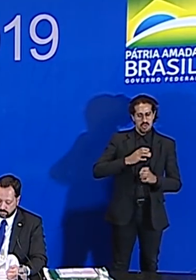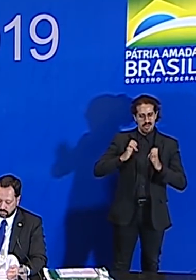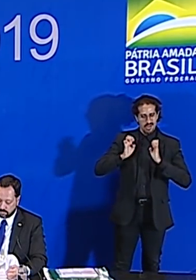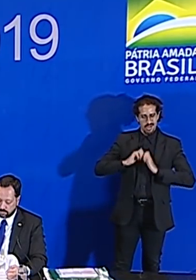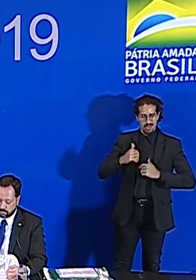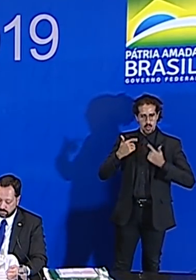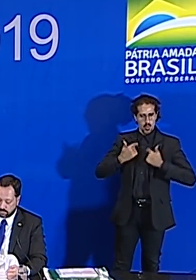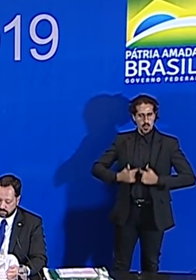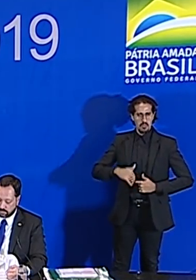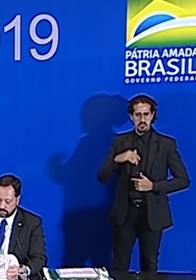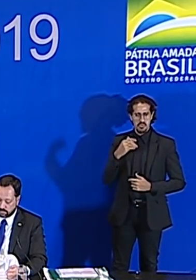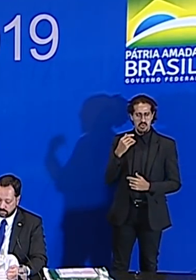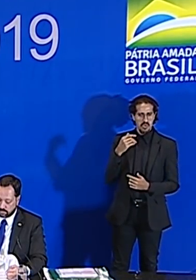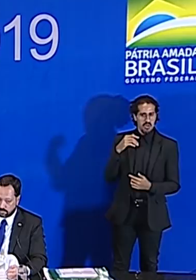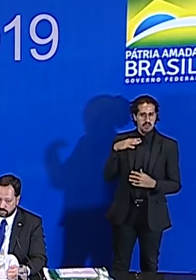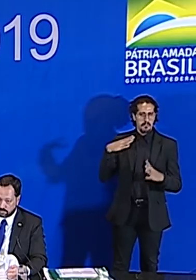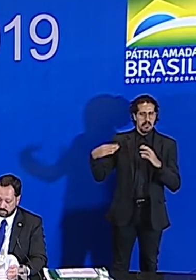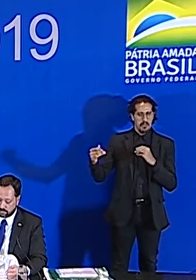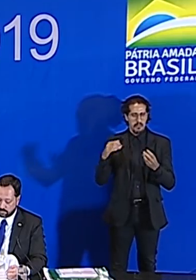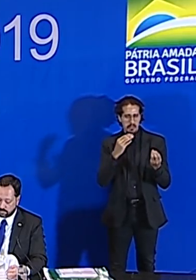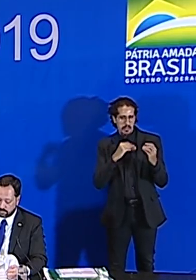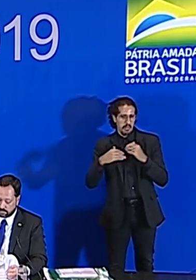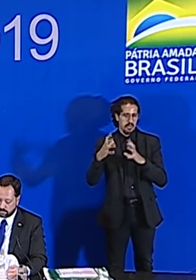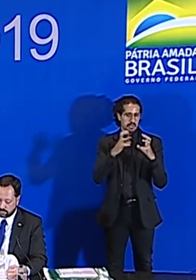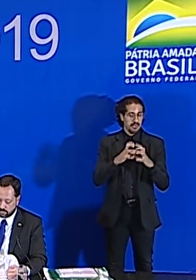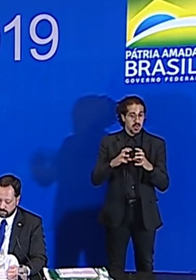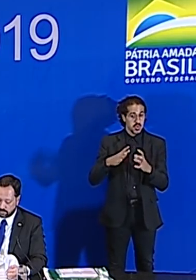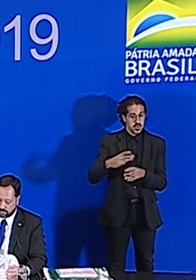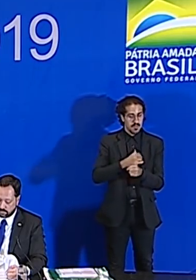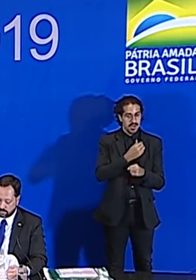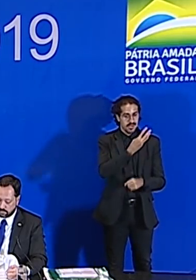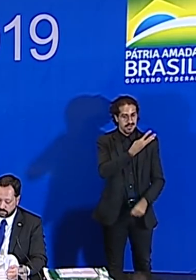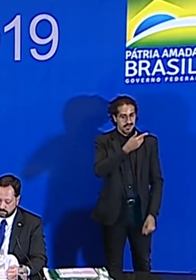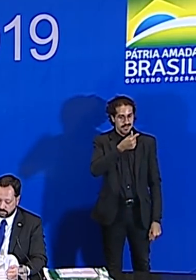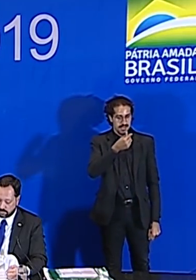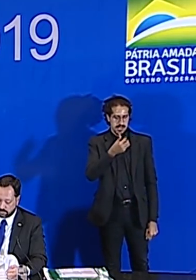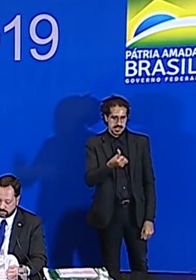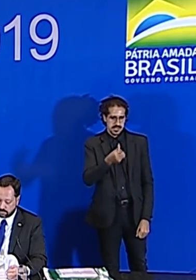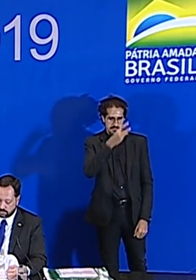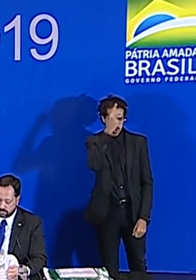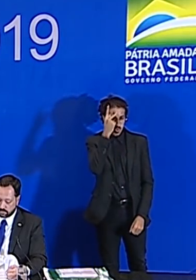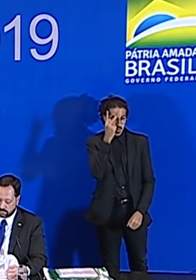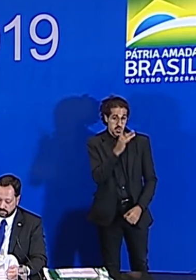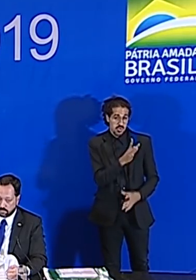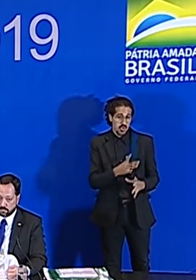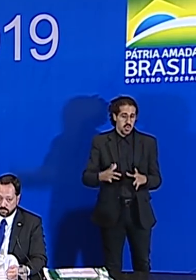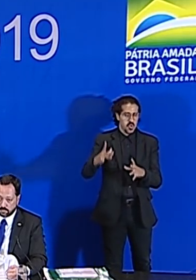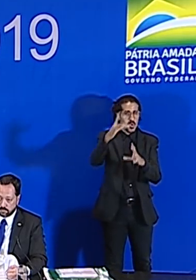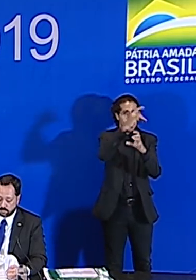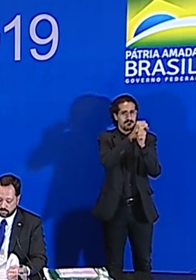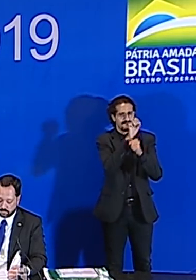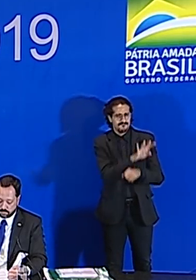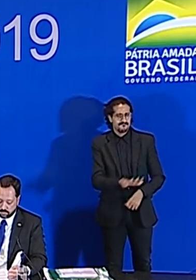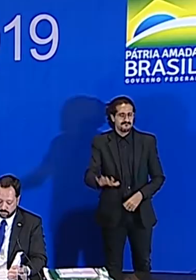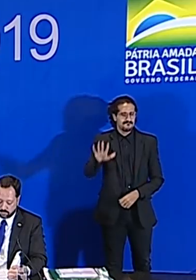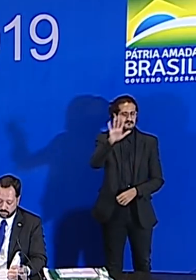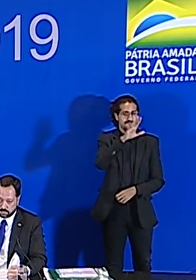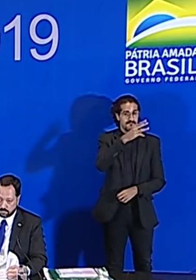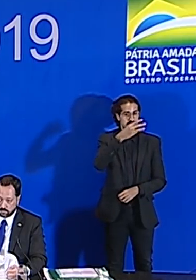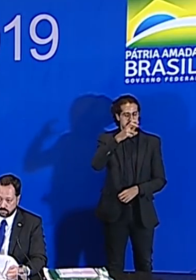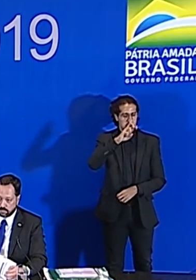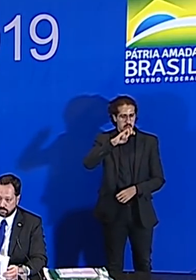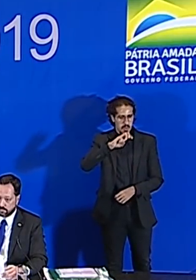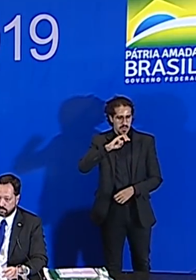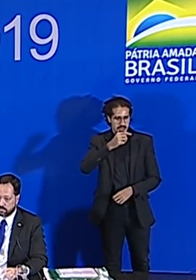lá dentro, que bateu boca, tudo dá 376 pessoas. No universo de 5 milhões e 100... Deve ser o país